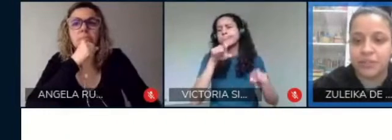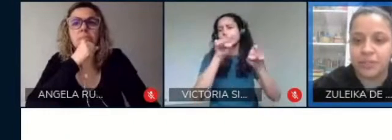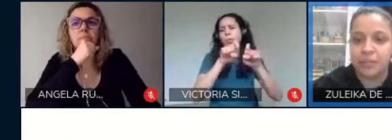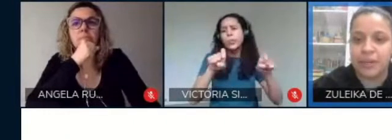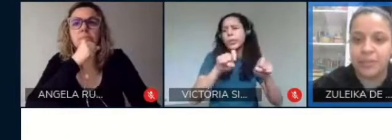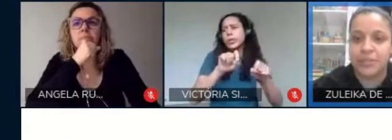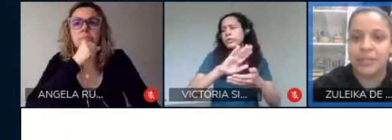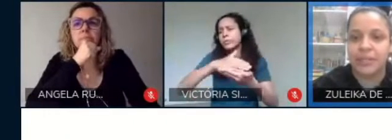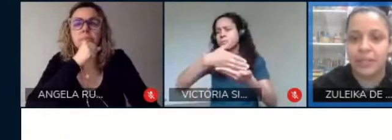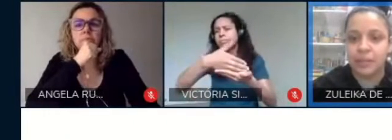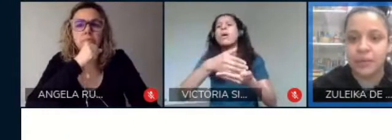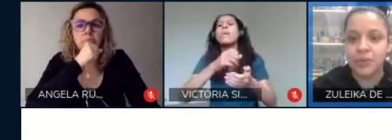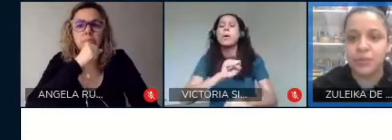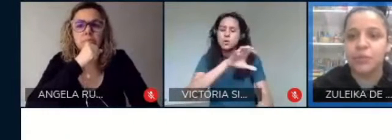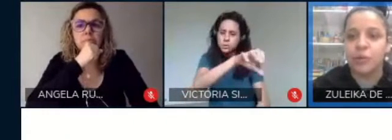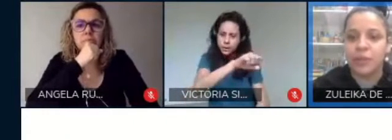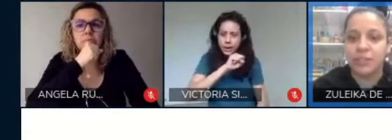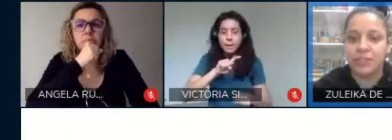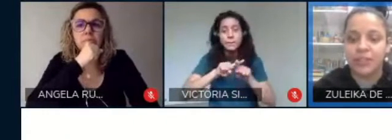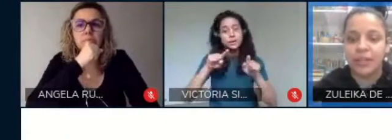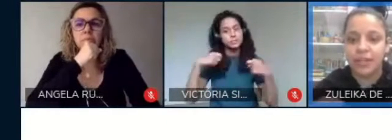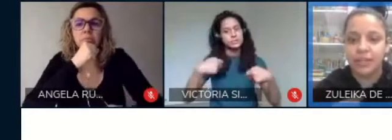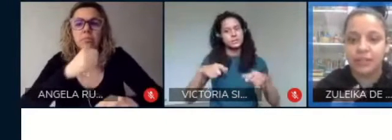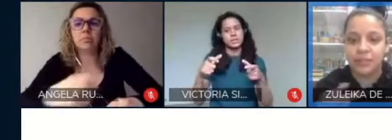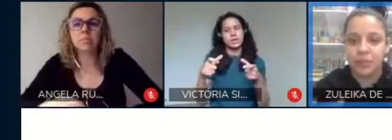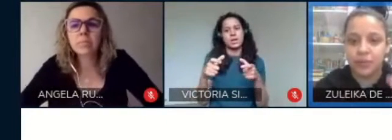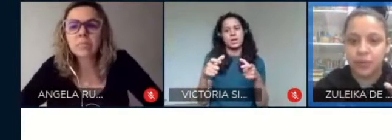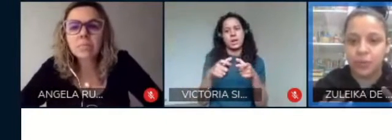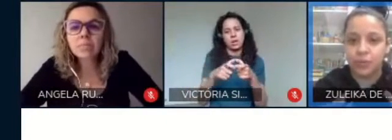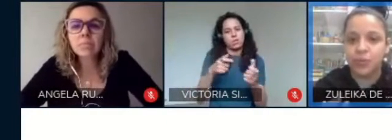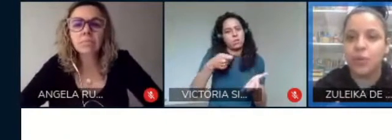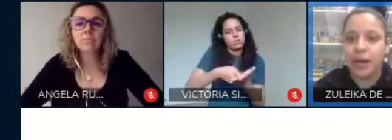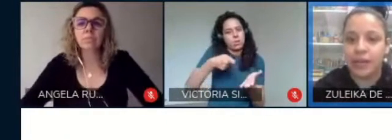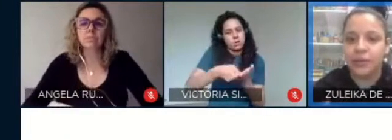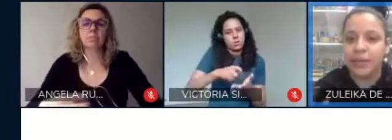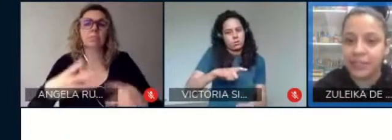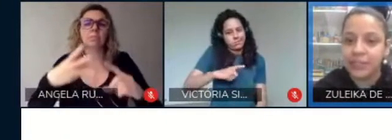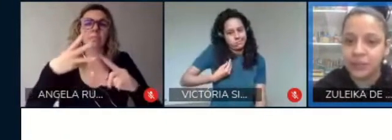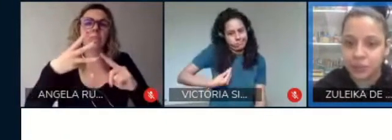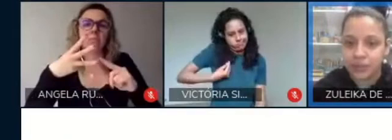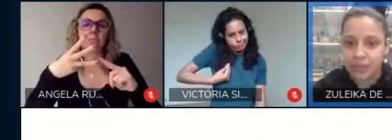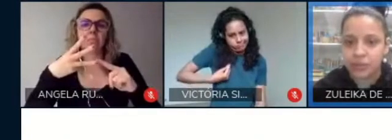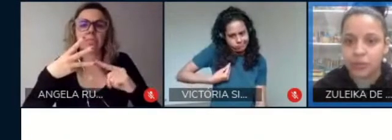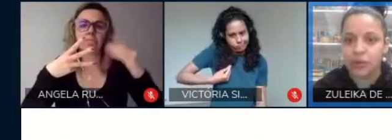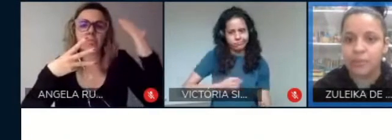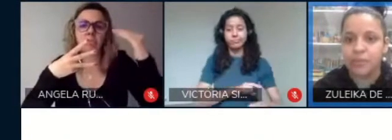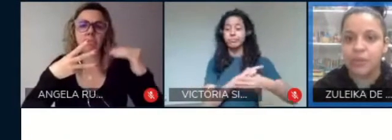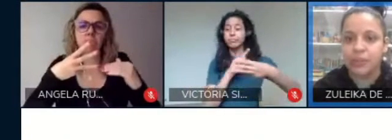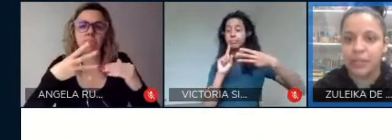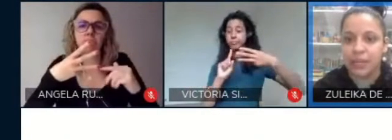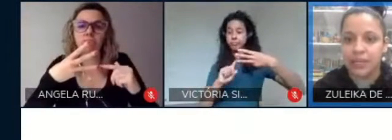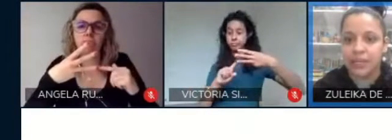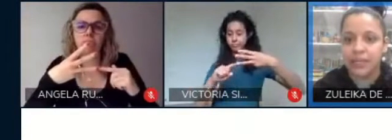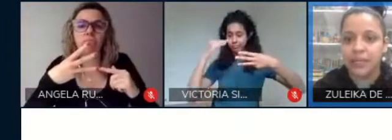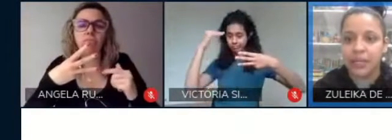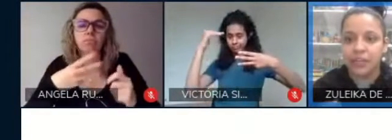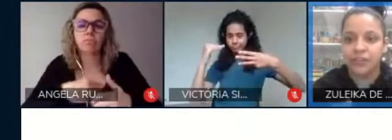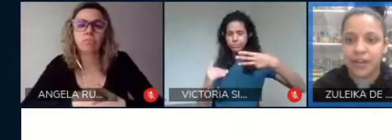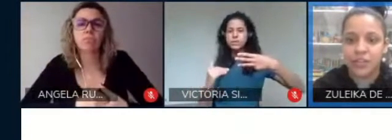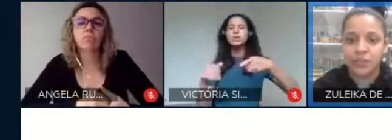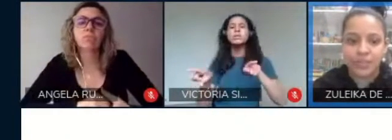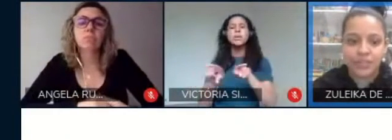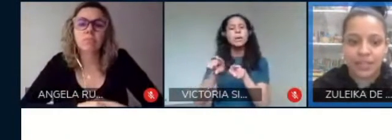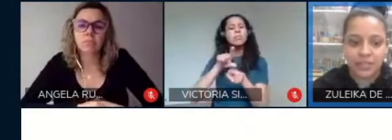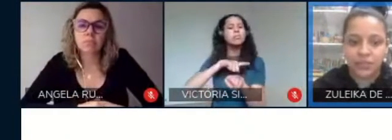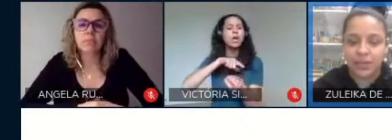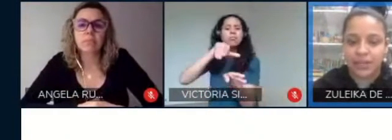a normalização de trabalhos acadêmicos. Normalmente, o usuário entra em contato com a biblioteca